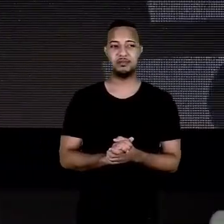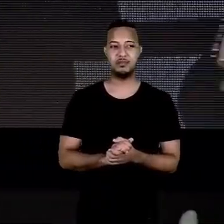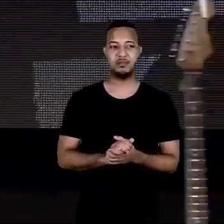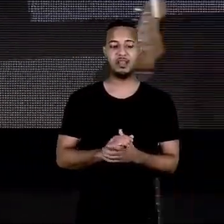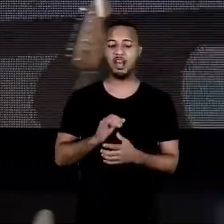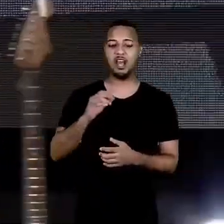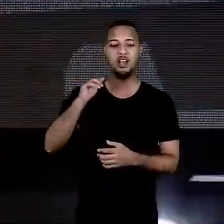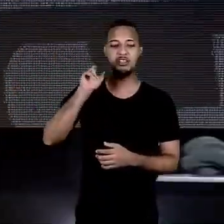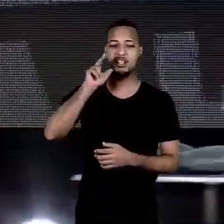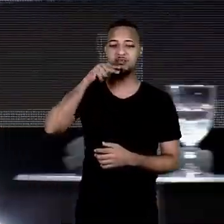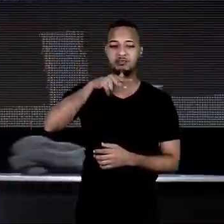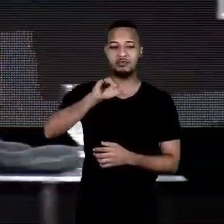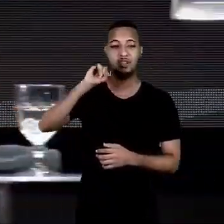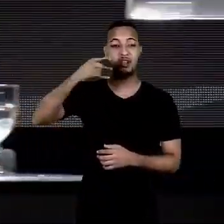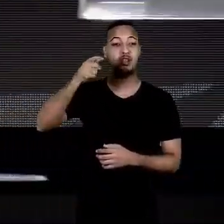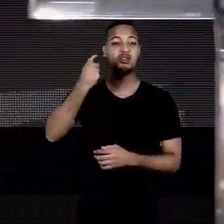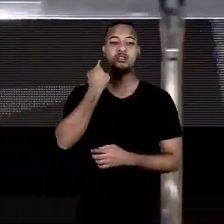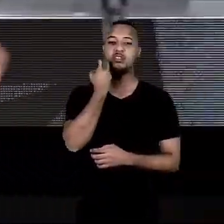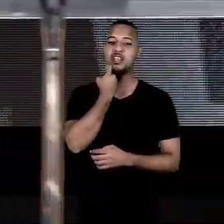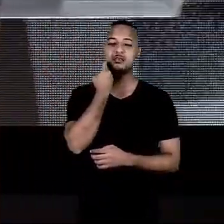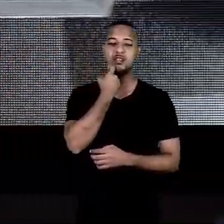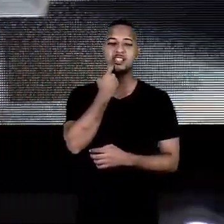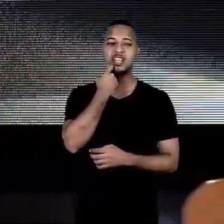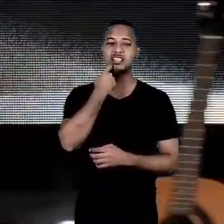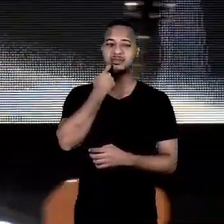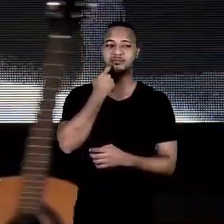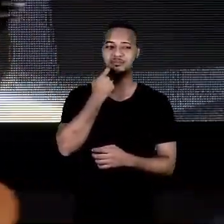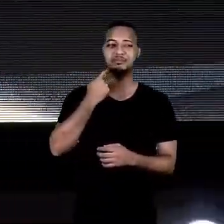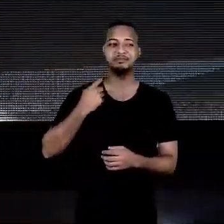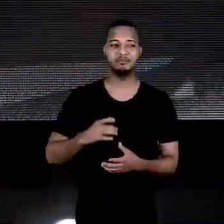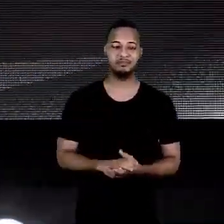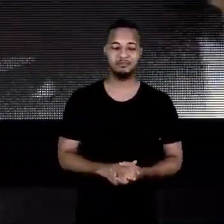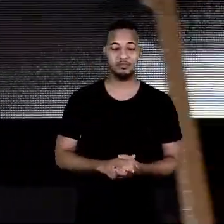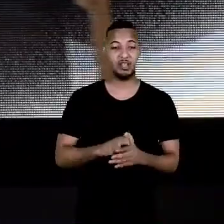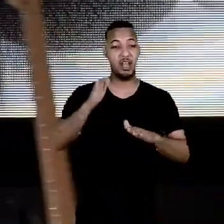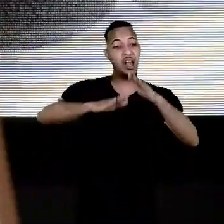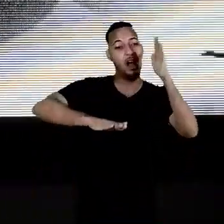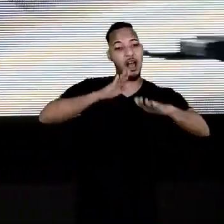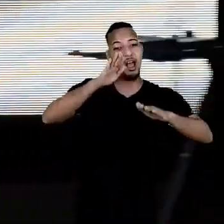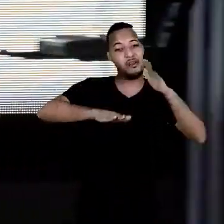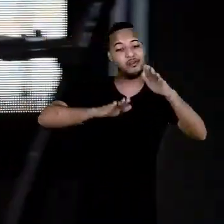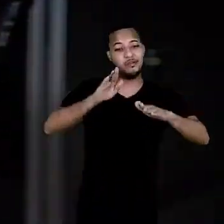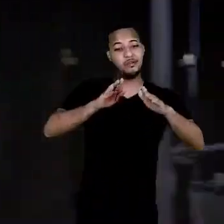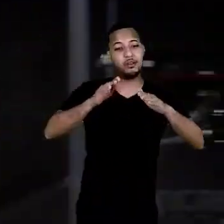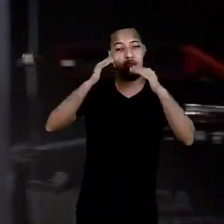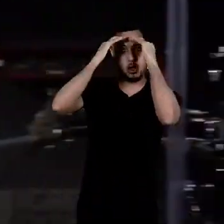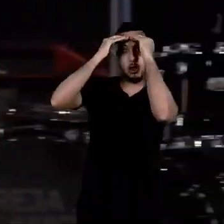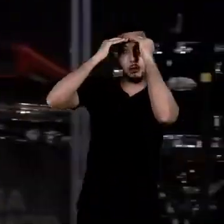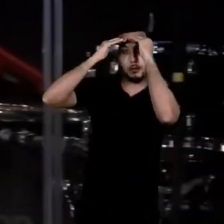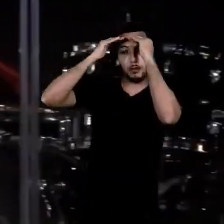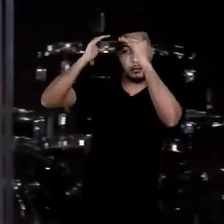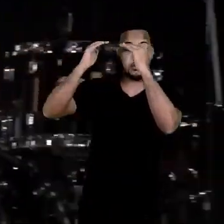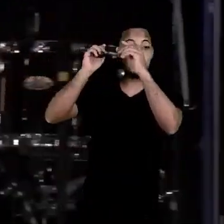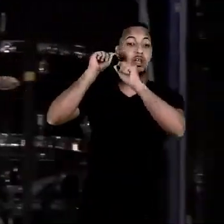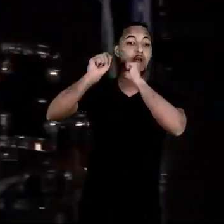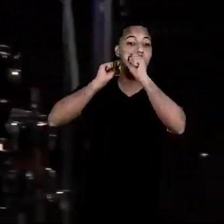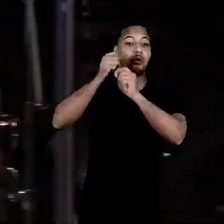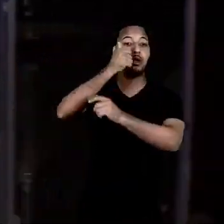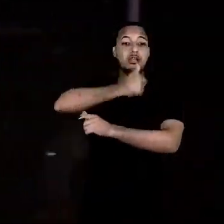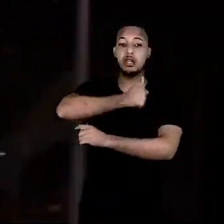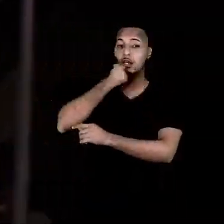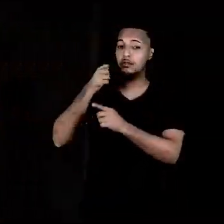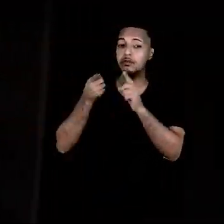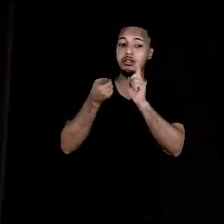não seria mais fácil se Jonas tivesse obedecido? Claro, mas às vezes obedecer significa sacrificar. E às vezes a gente não